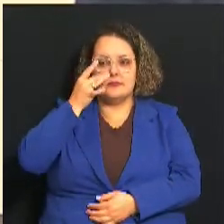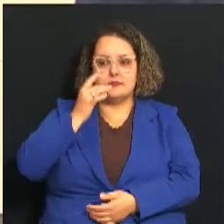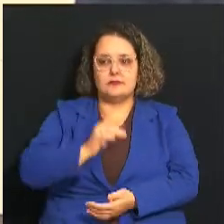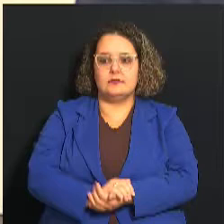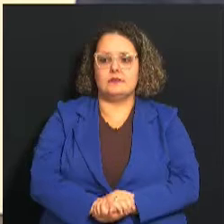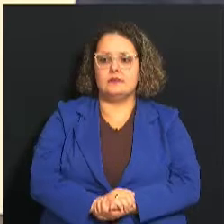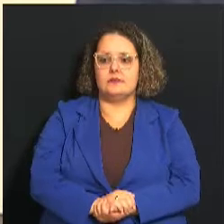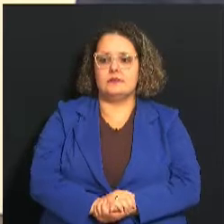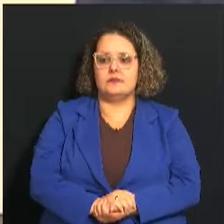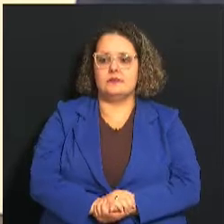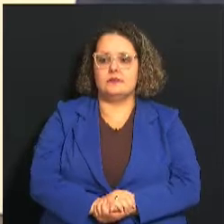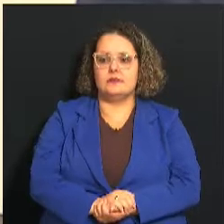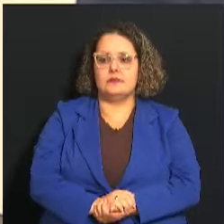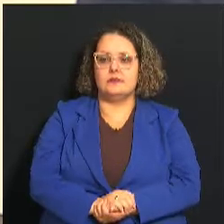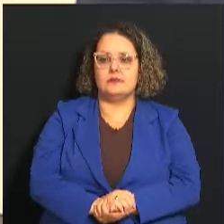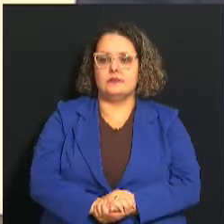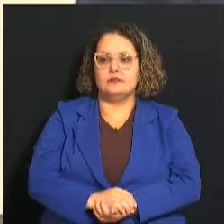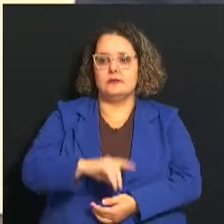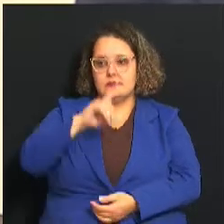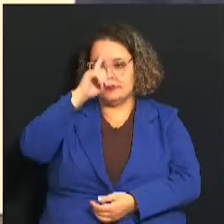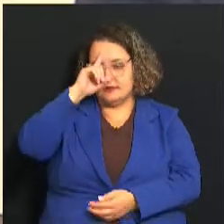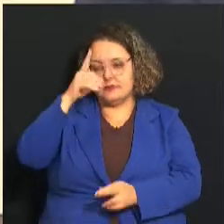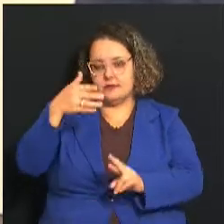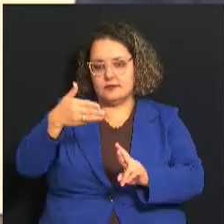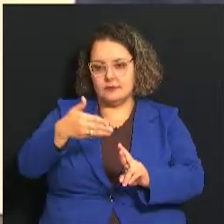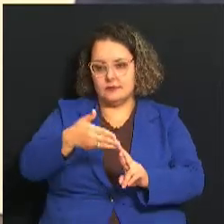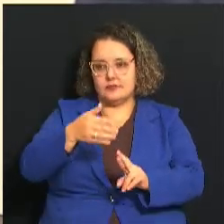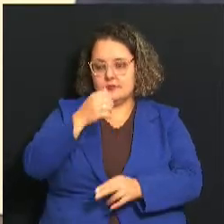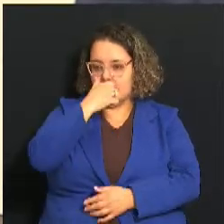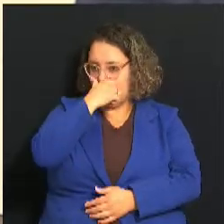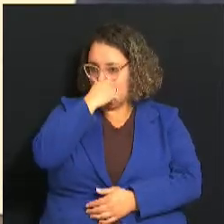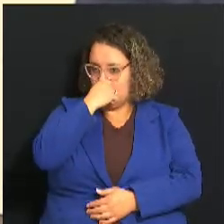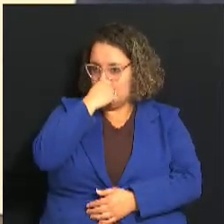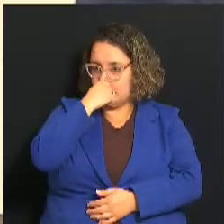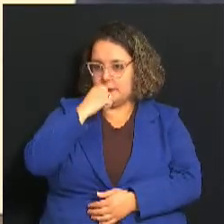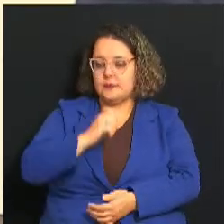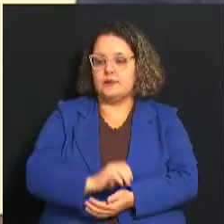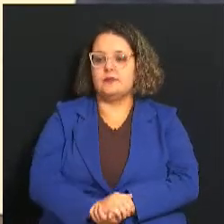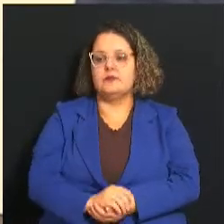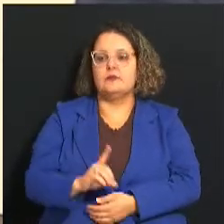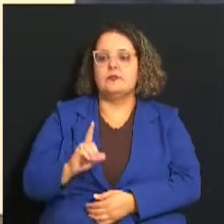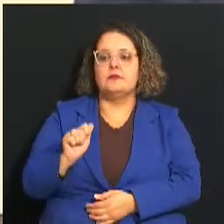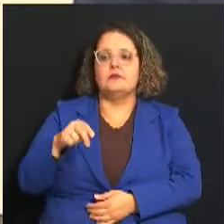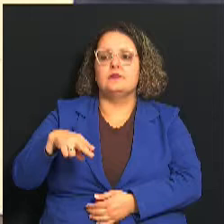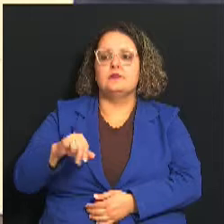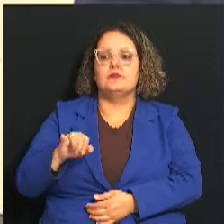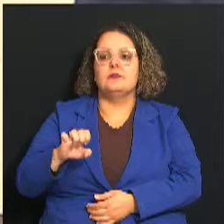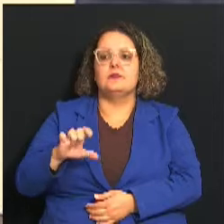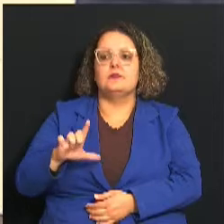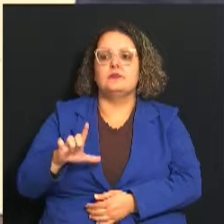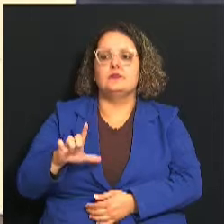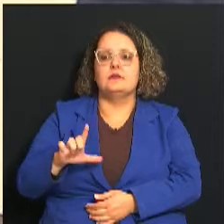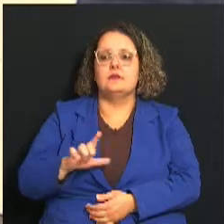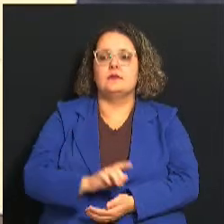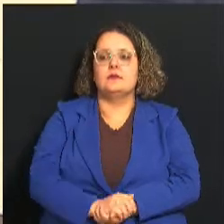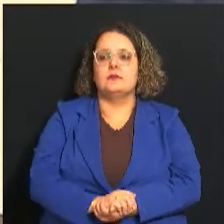mandaram representantes, né? O Daniel Biscola, é Biscola ou